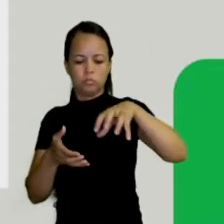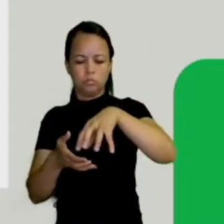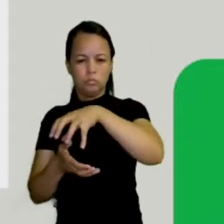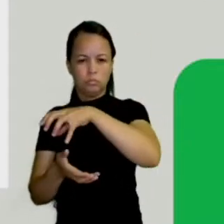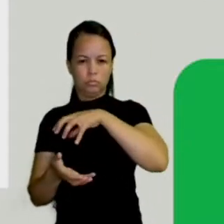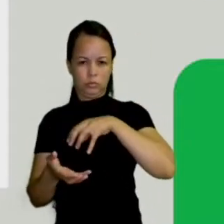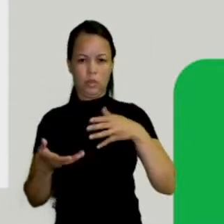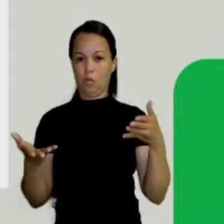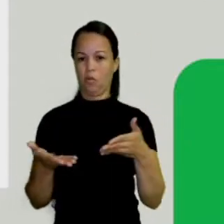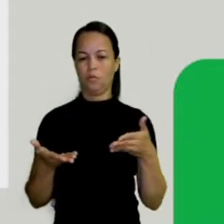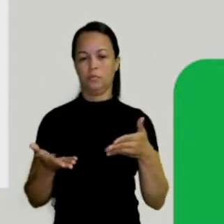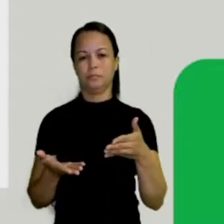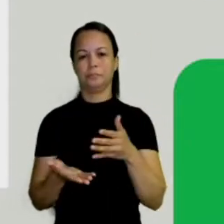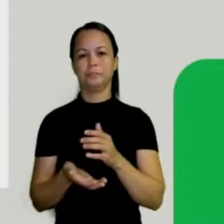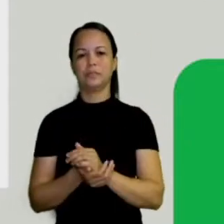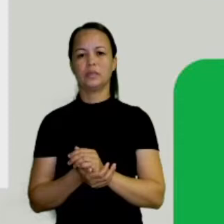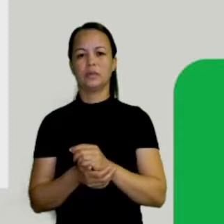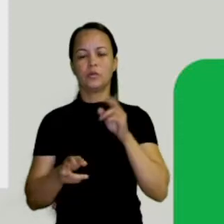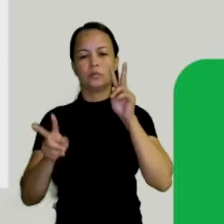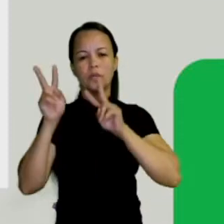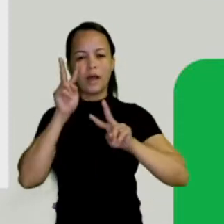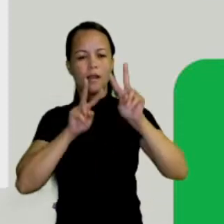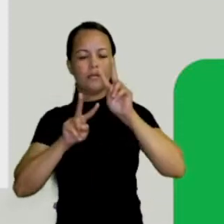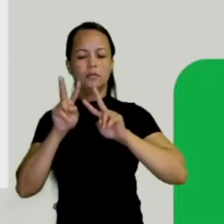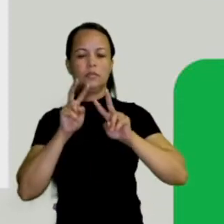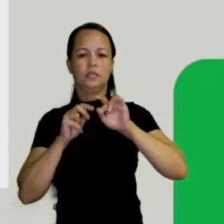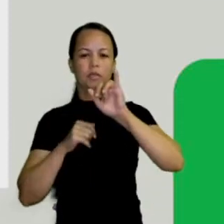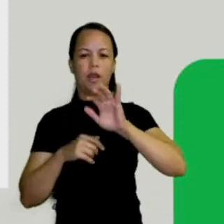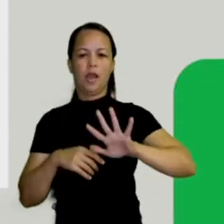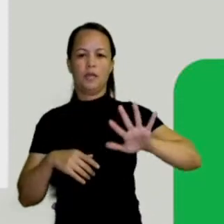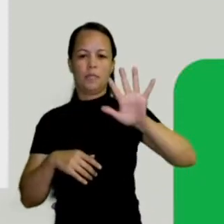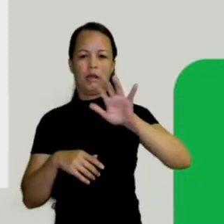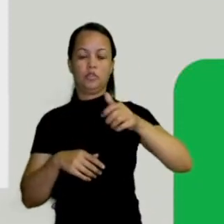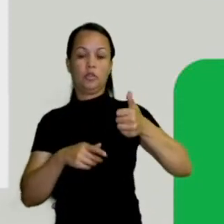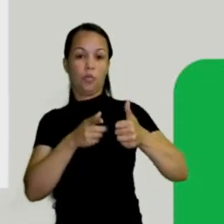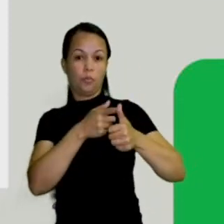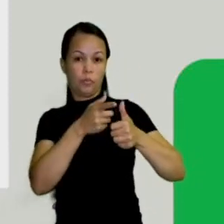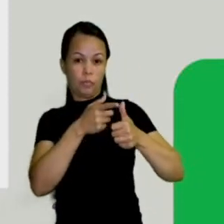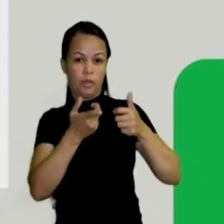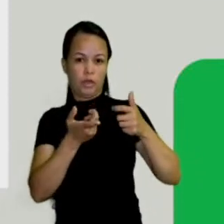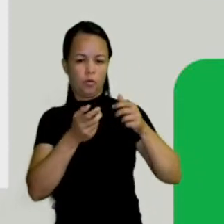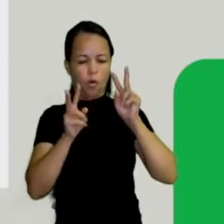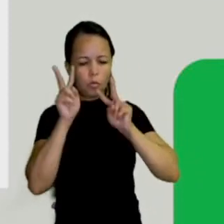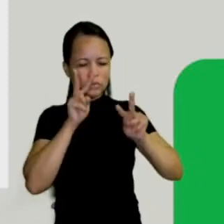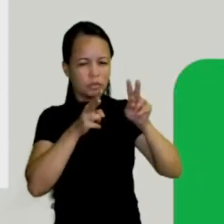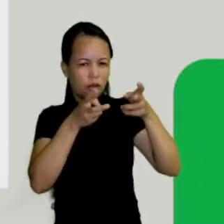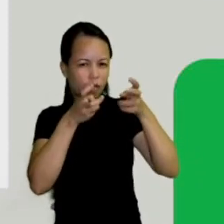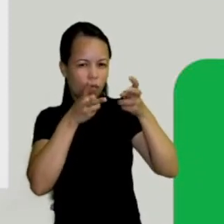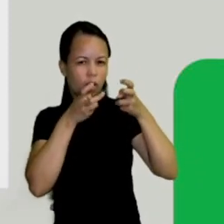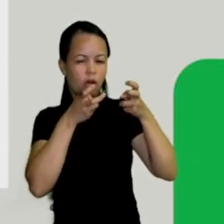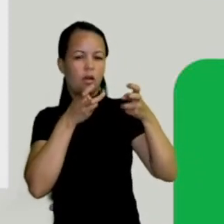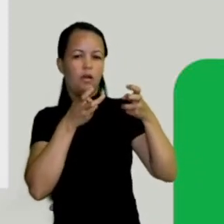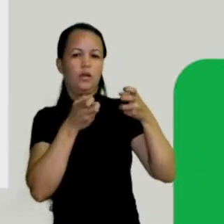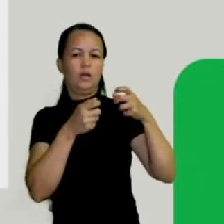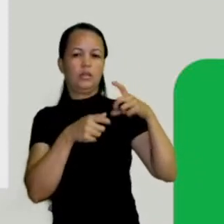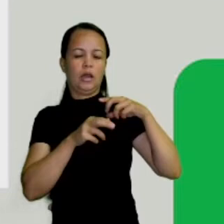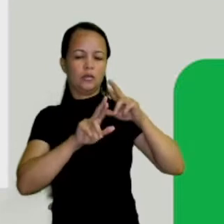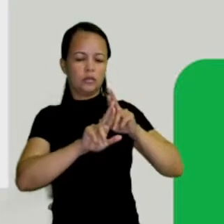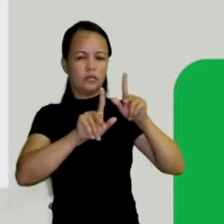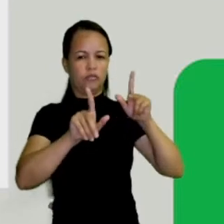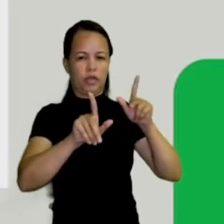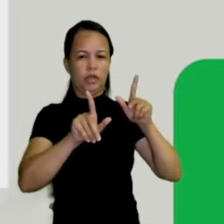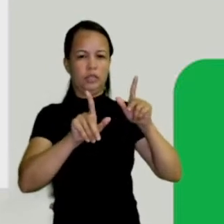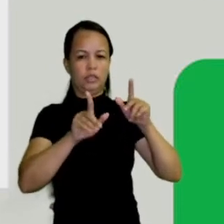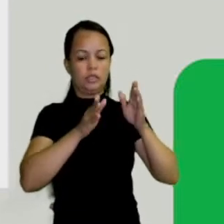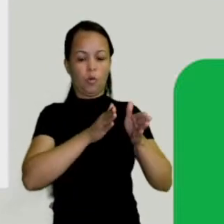né? Então vocês podem ter essa visão analisando aqui. Só o primeiro, se vocês olharem bem direitinho, vocês vão ver que está um pouco diferente. Mas a